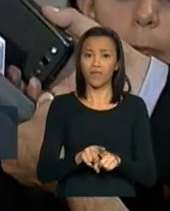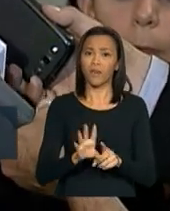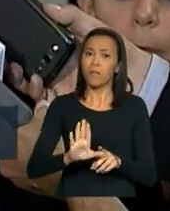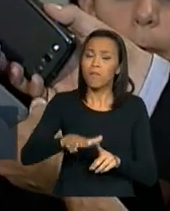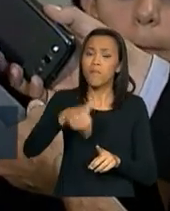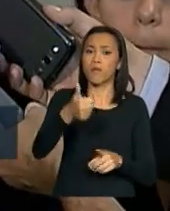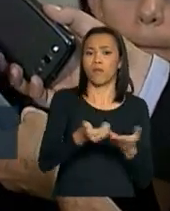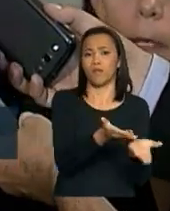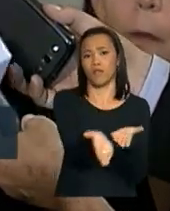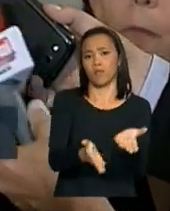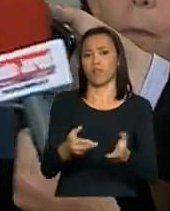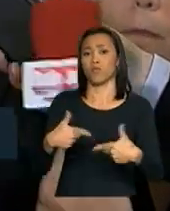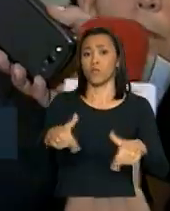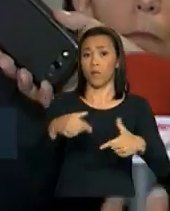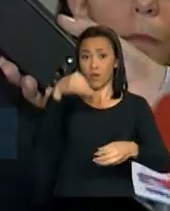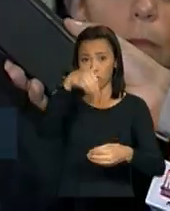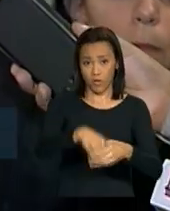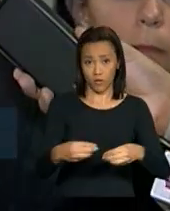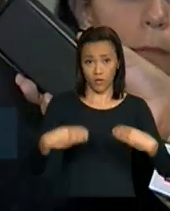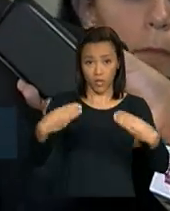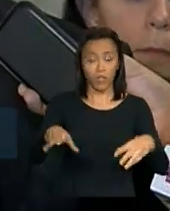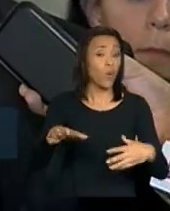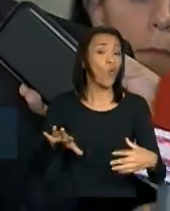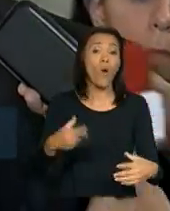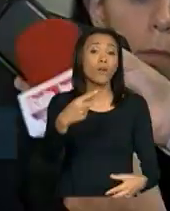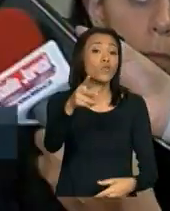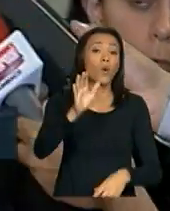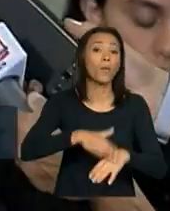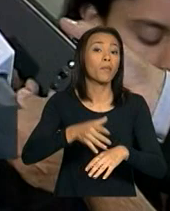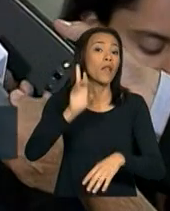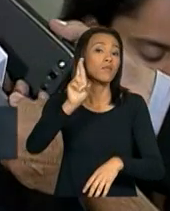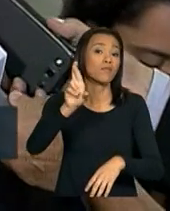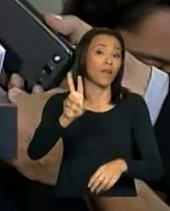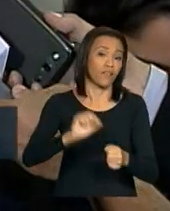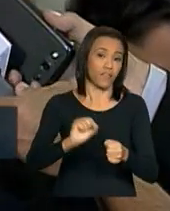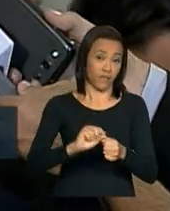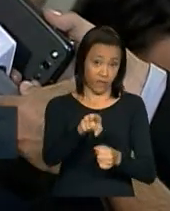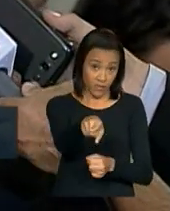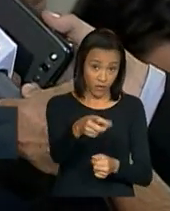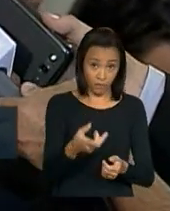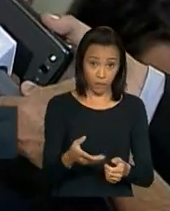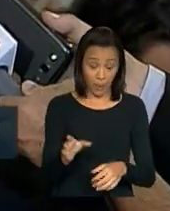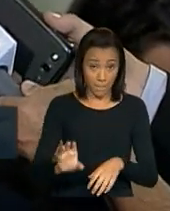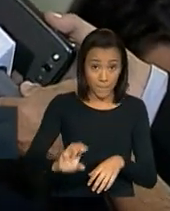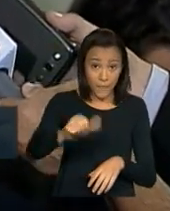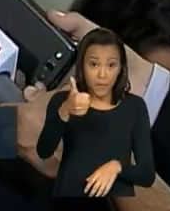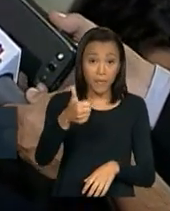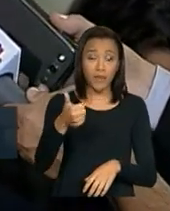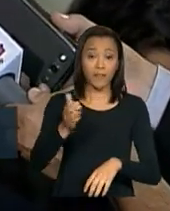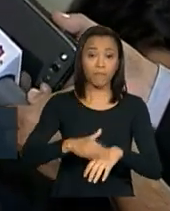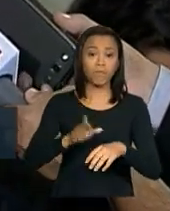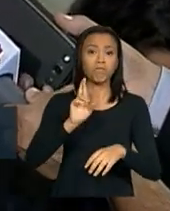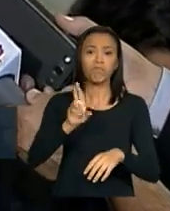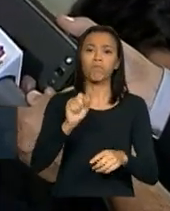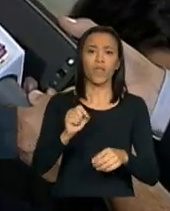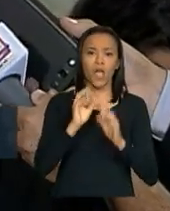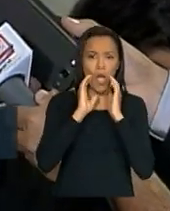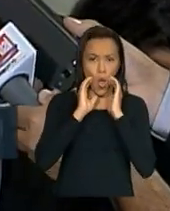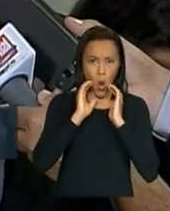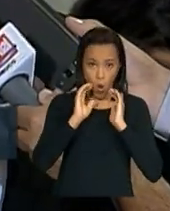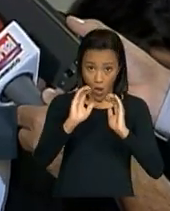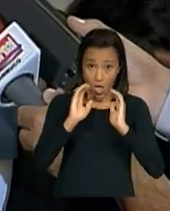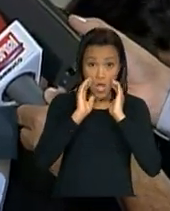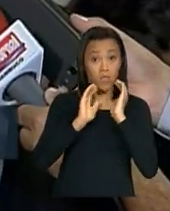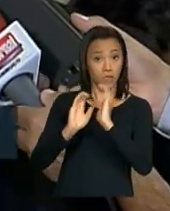as ações do Ministério. E qual vai ser a primeira canetada do senhor? A primeira canetada será, obedecendo à orientação